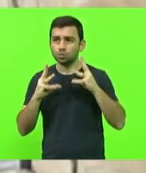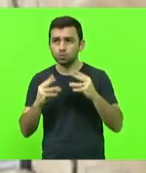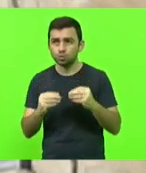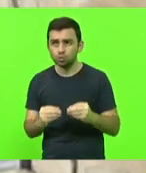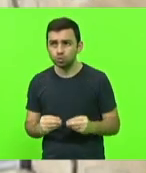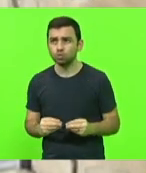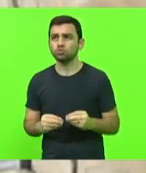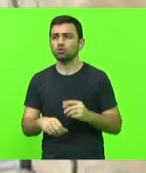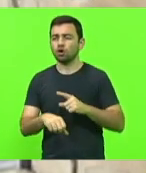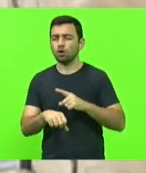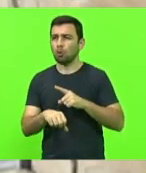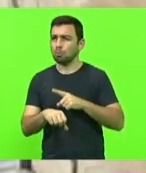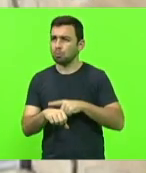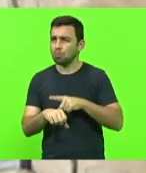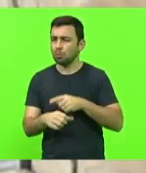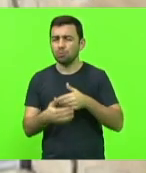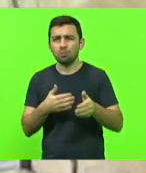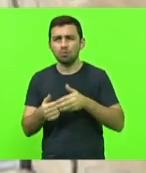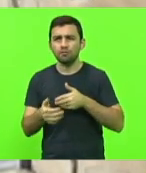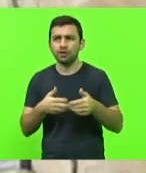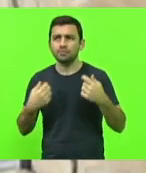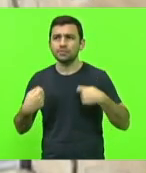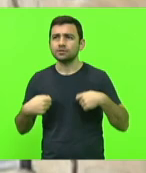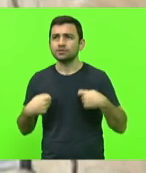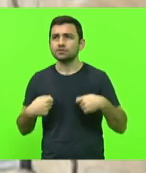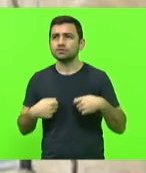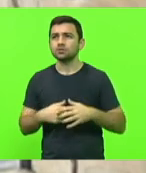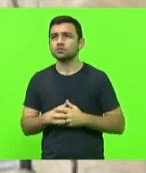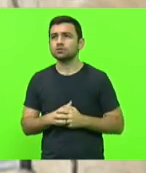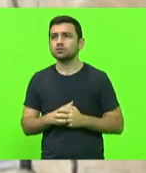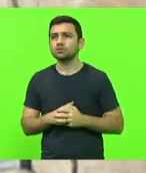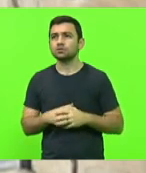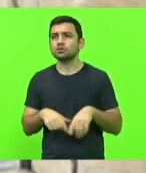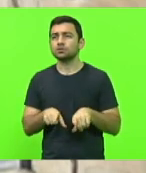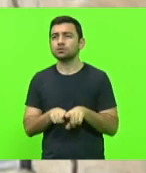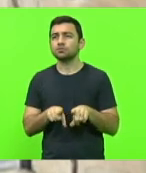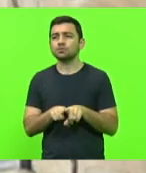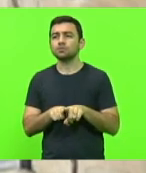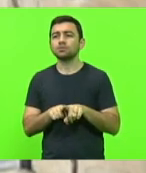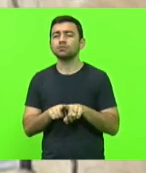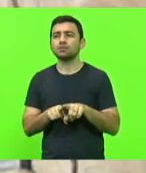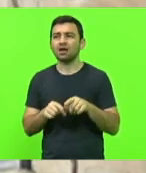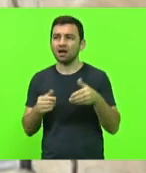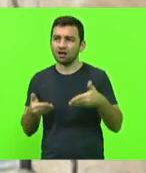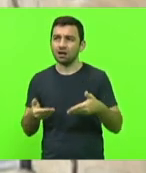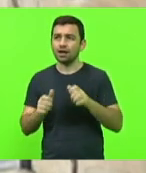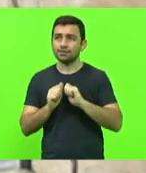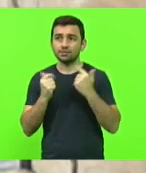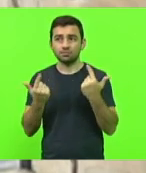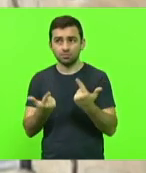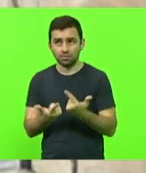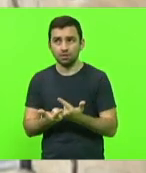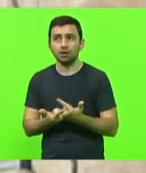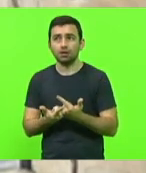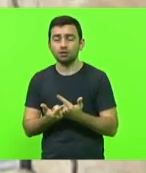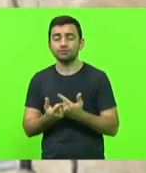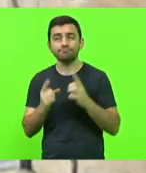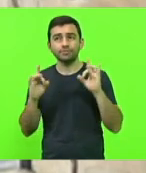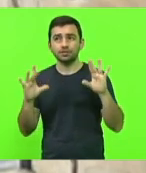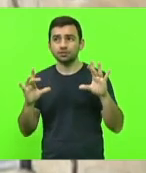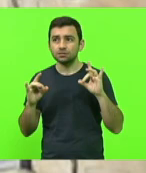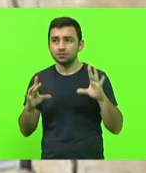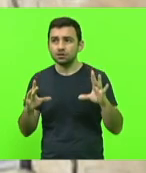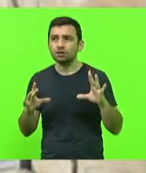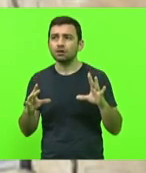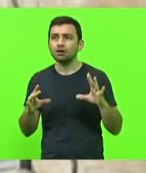as ocasiões, todas as necessidades. Também a Assembleia Legislativa, que de modo muito especial, e faço isso na pessoa